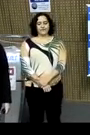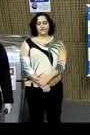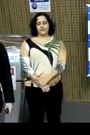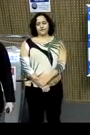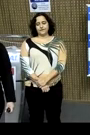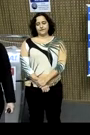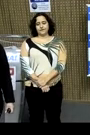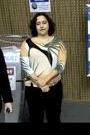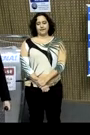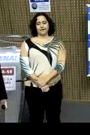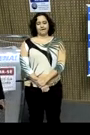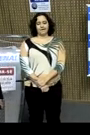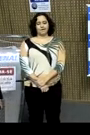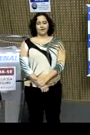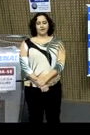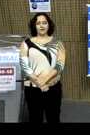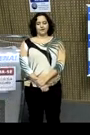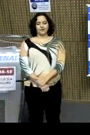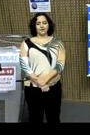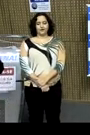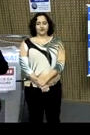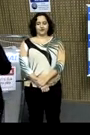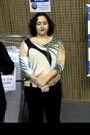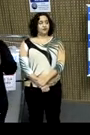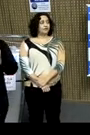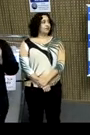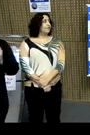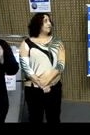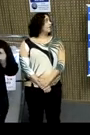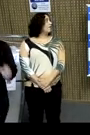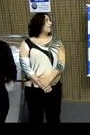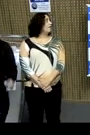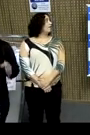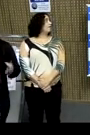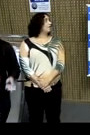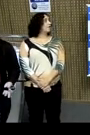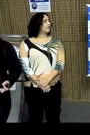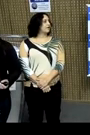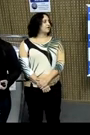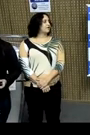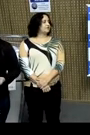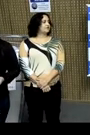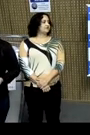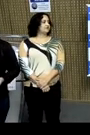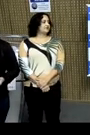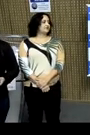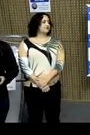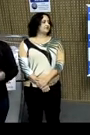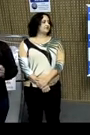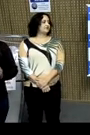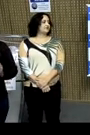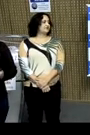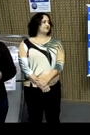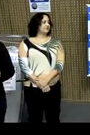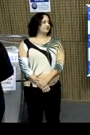semestre de 2021, temos uma porcentagem de 16%. O nível técnico realizou a visita no ano de